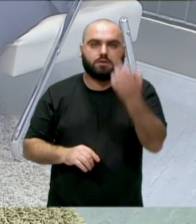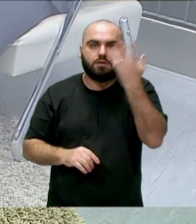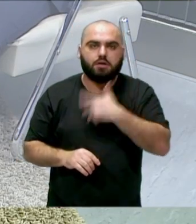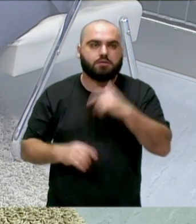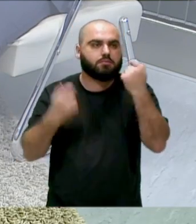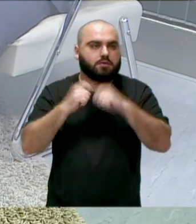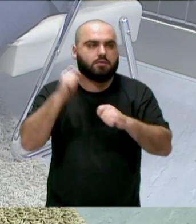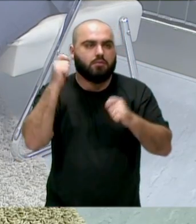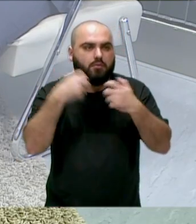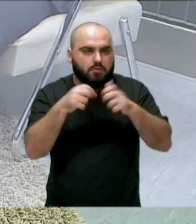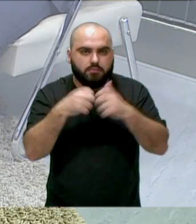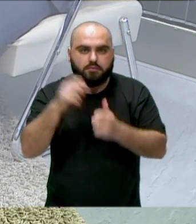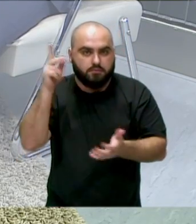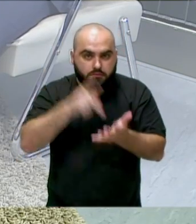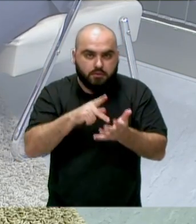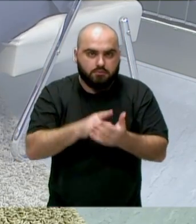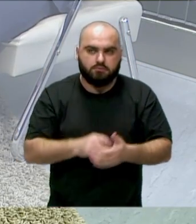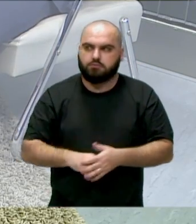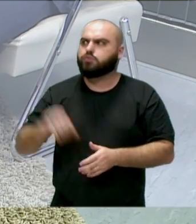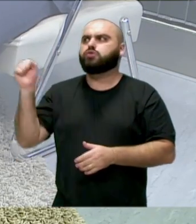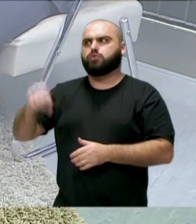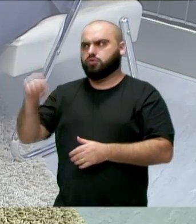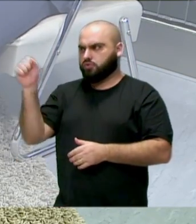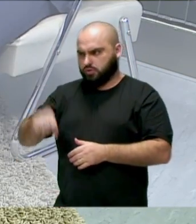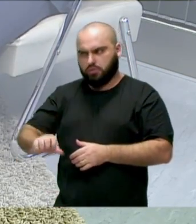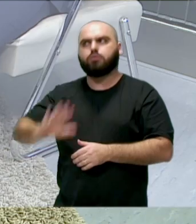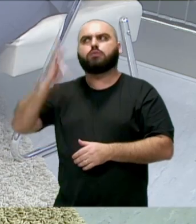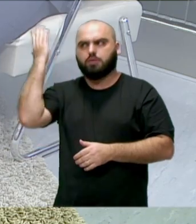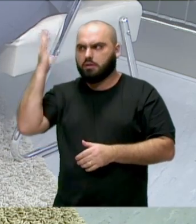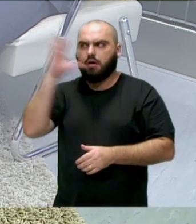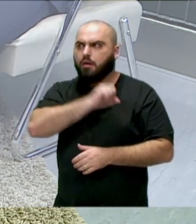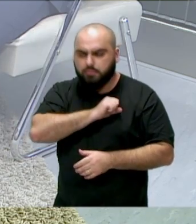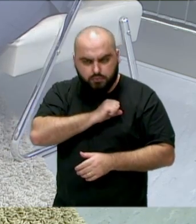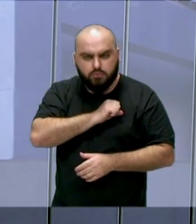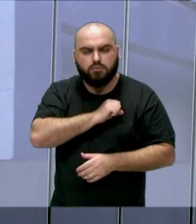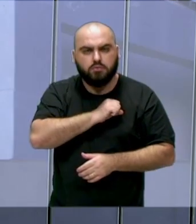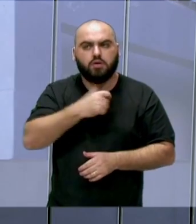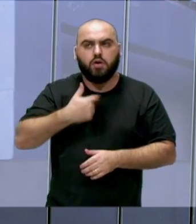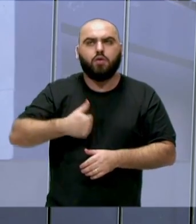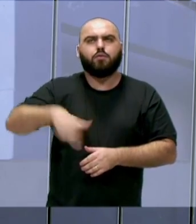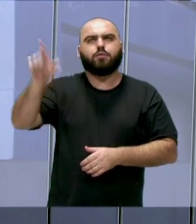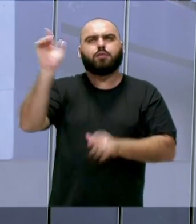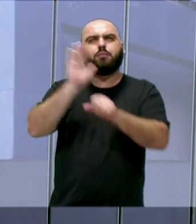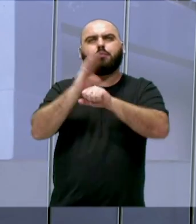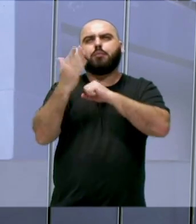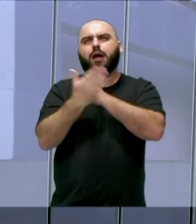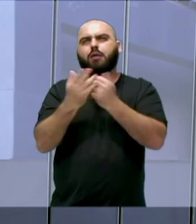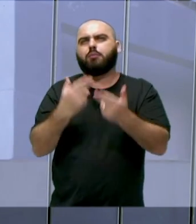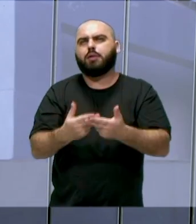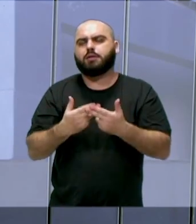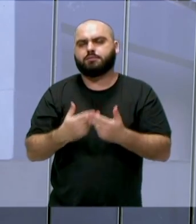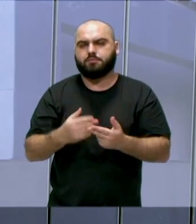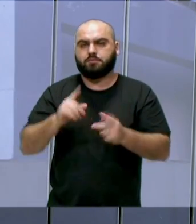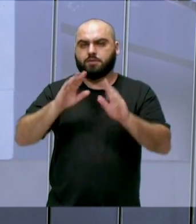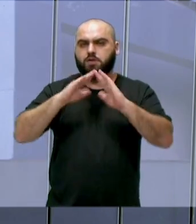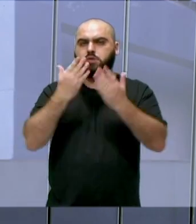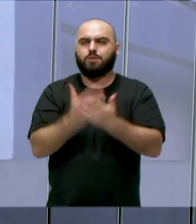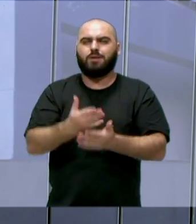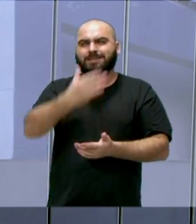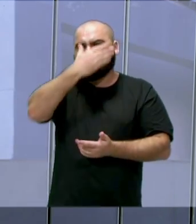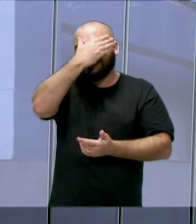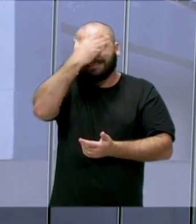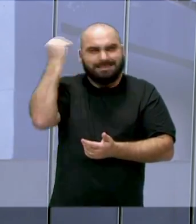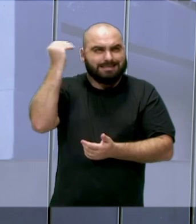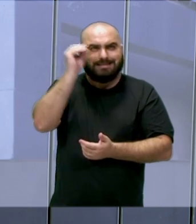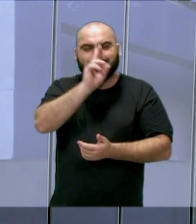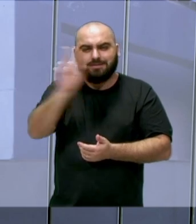de um ônibus. Isso acontece sim, Maurício. Eu tive na região da Paciência, uma escola, não me recordo o nome dela